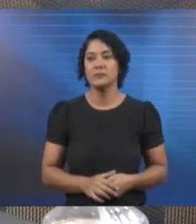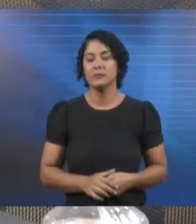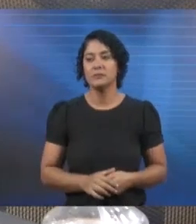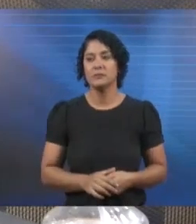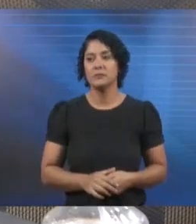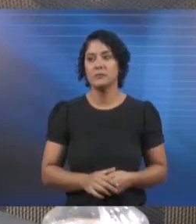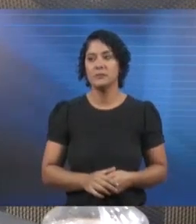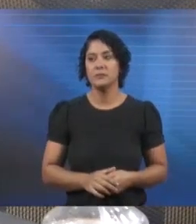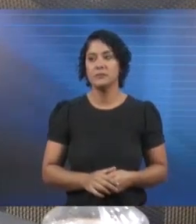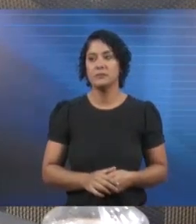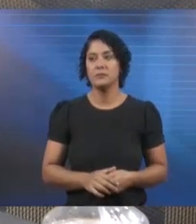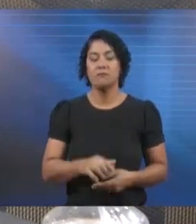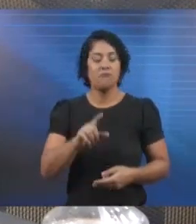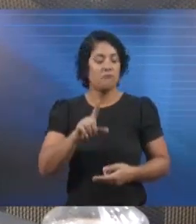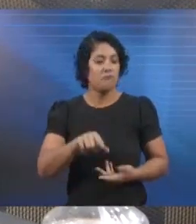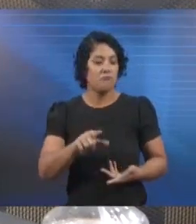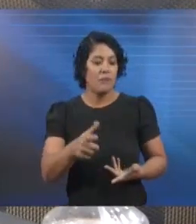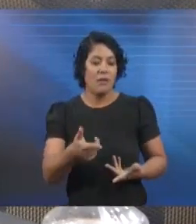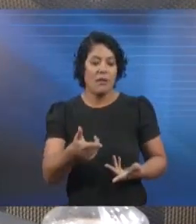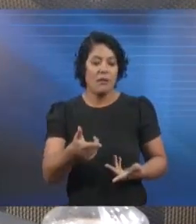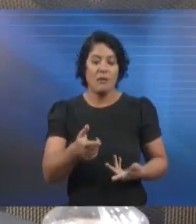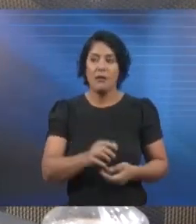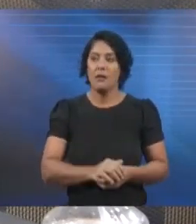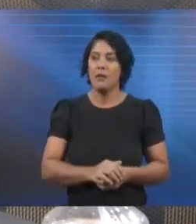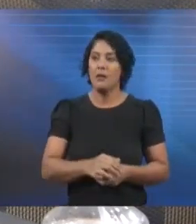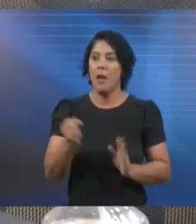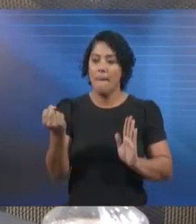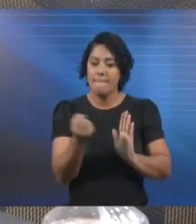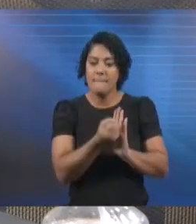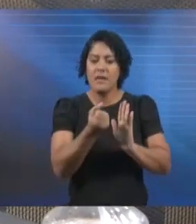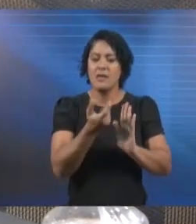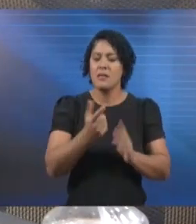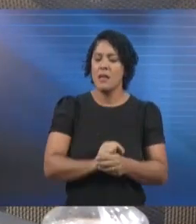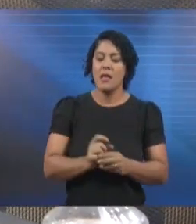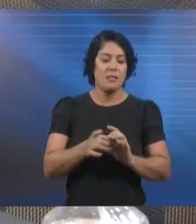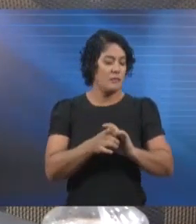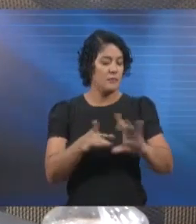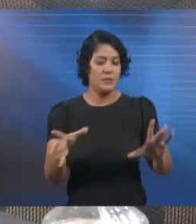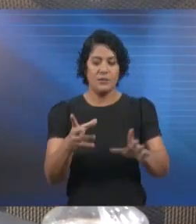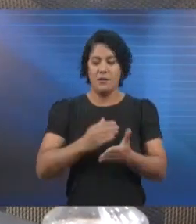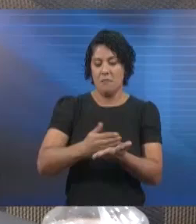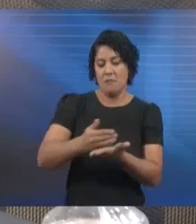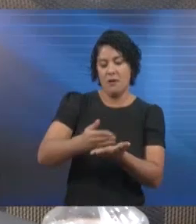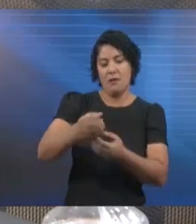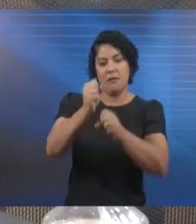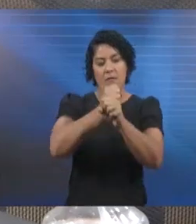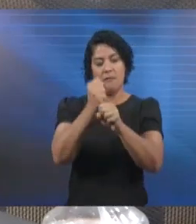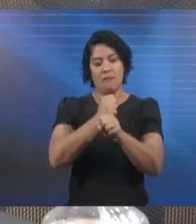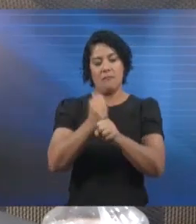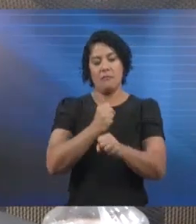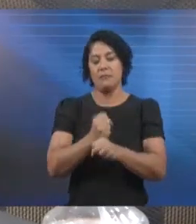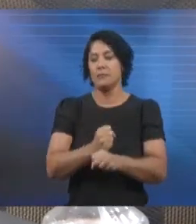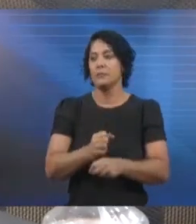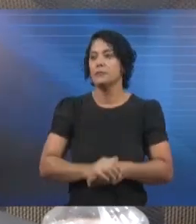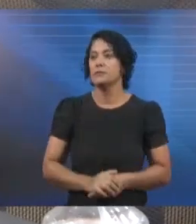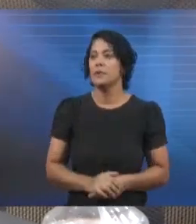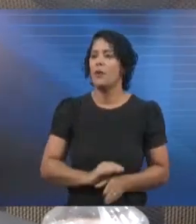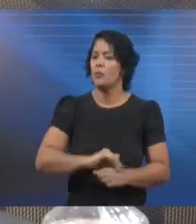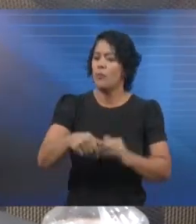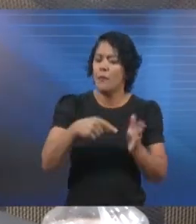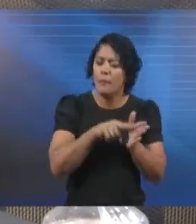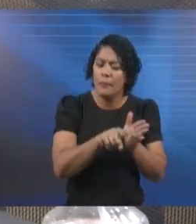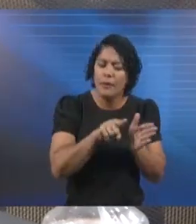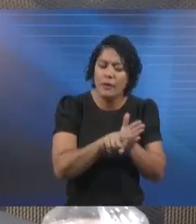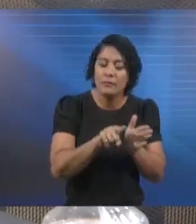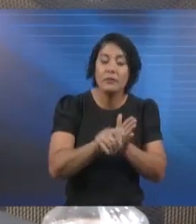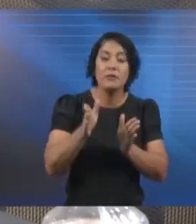São nada que venha que tem o impacto de impedir o início dessa obra porque todas as questões ambientais já